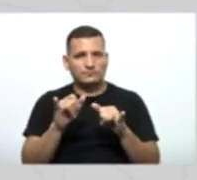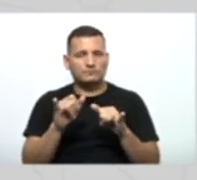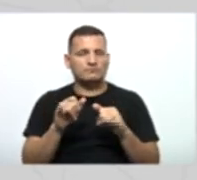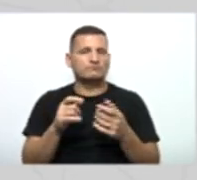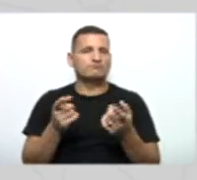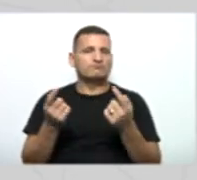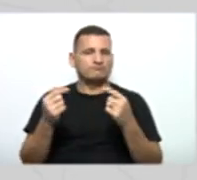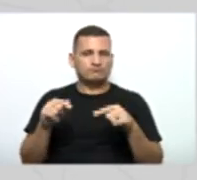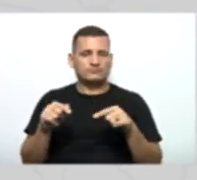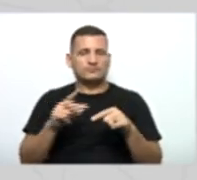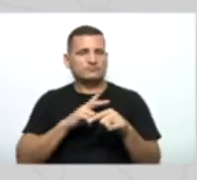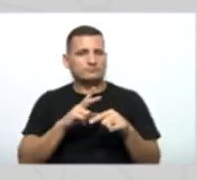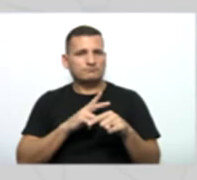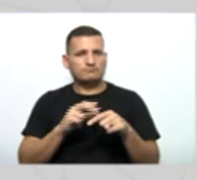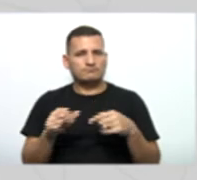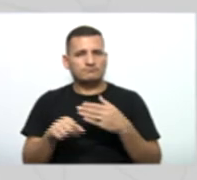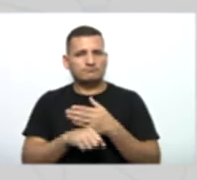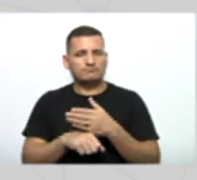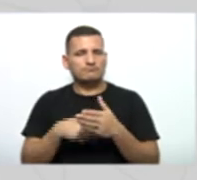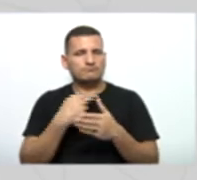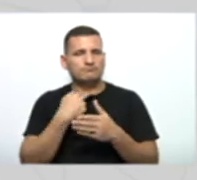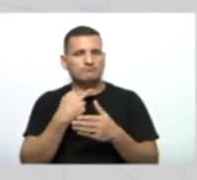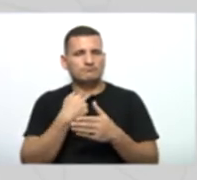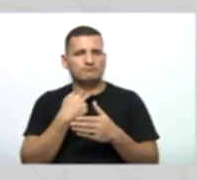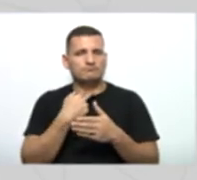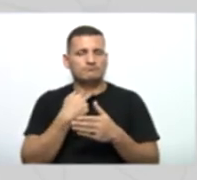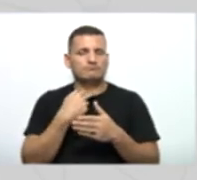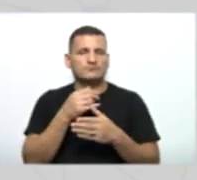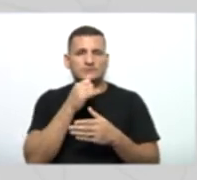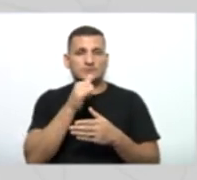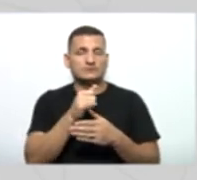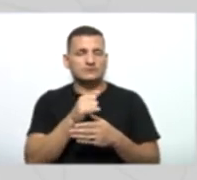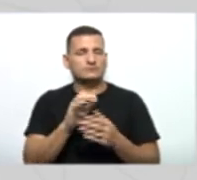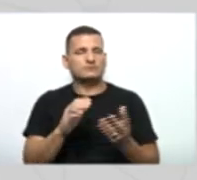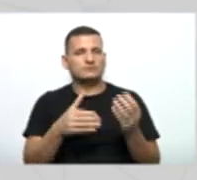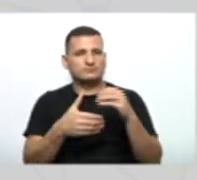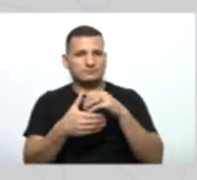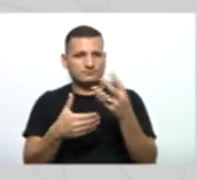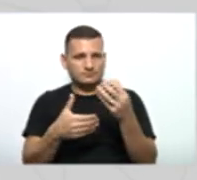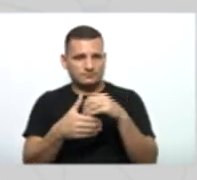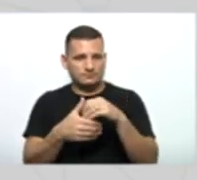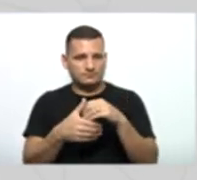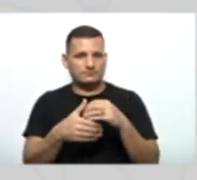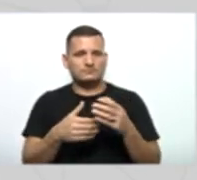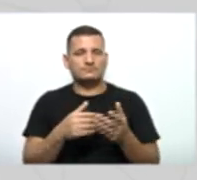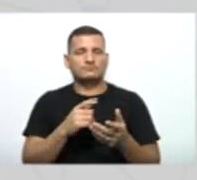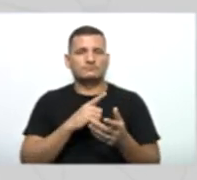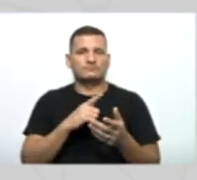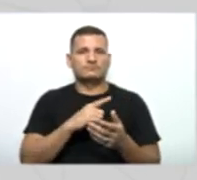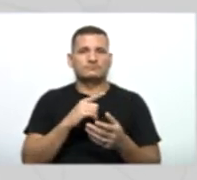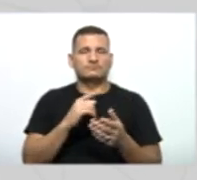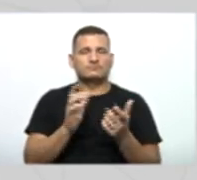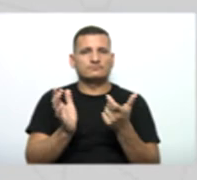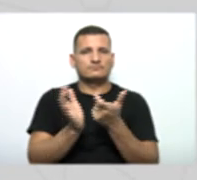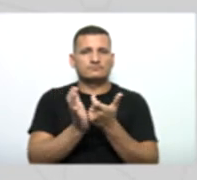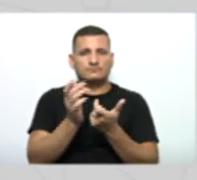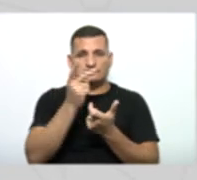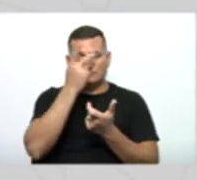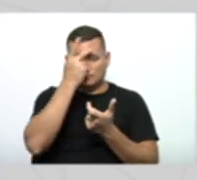acessar o atributo privado através dos conceitos de encapsulamento. Então nós temos lá a nossa classe pessoa,